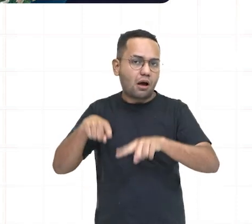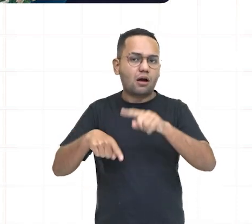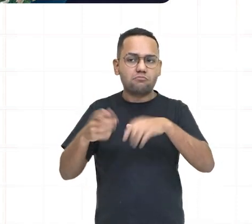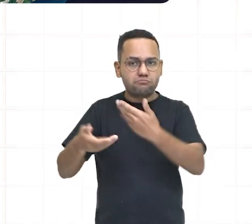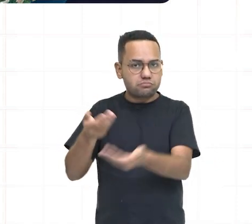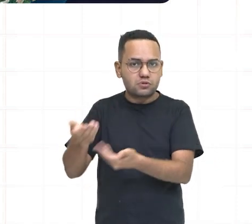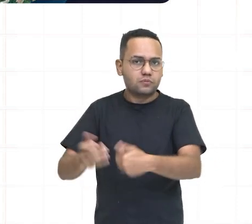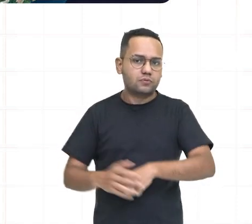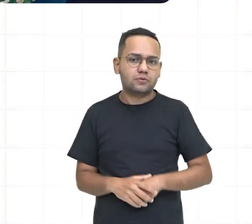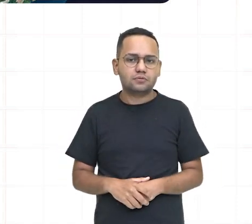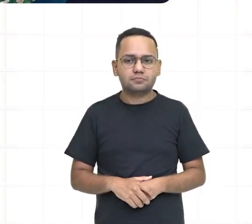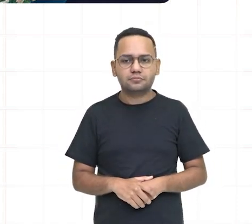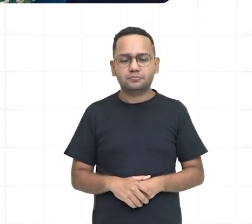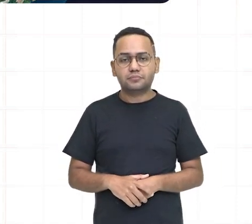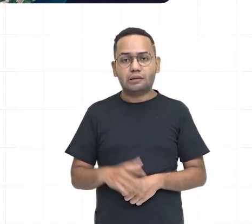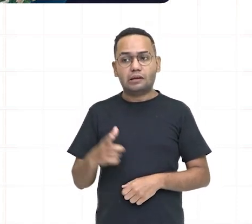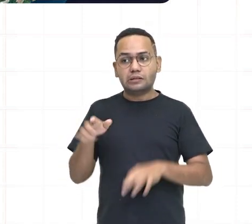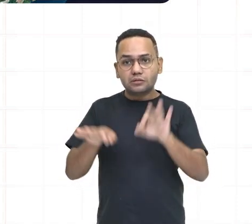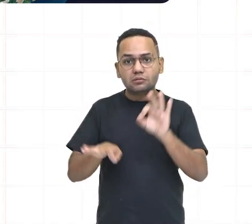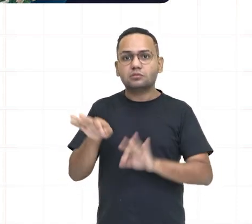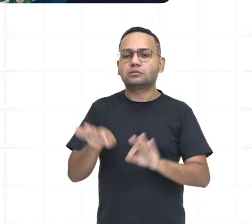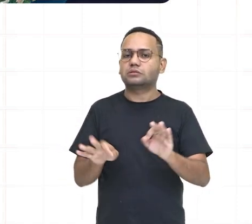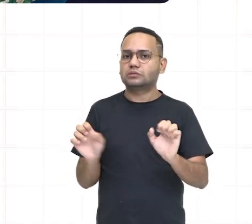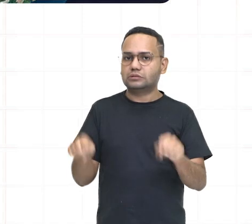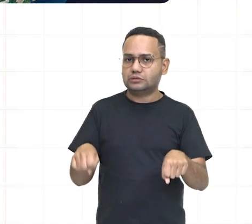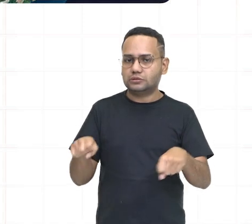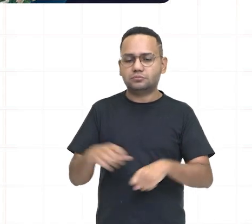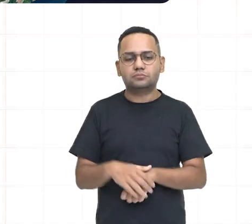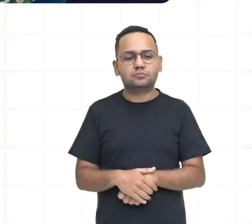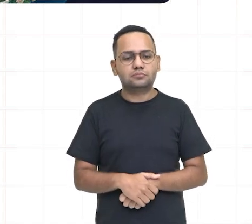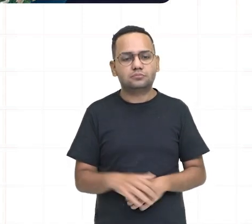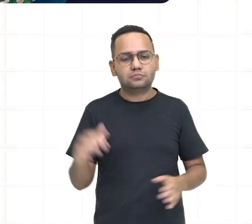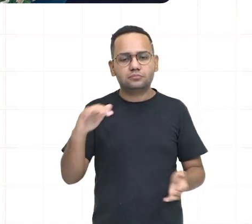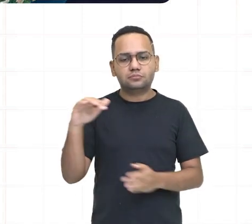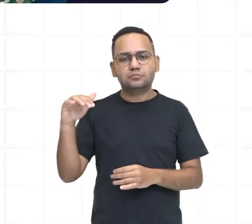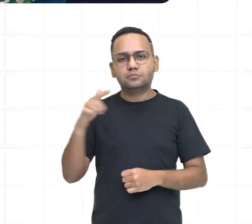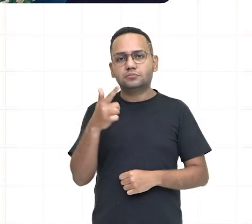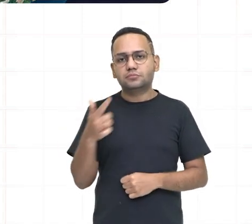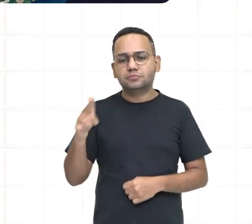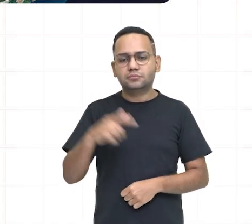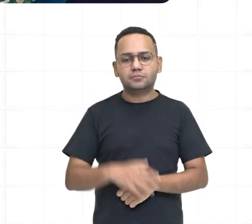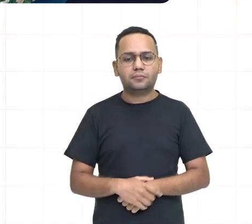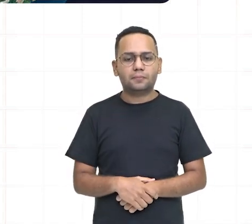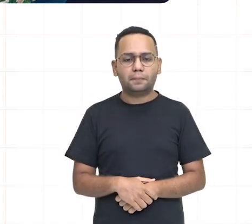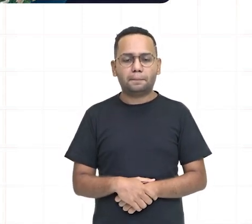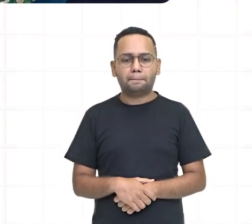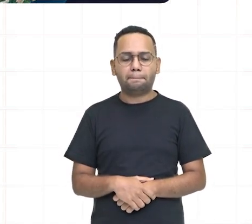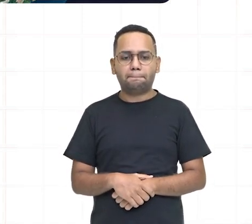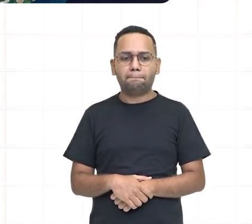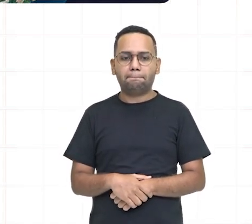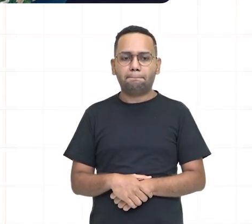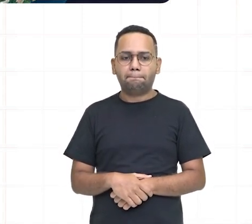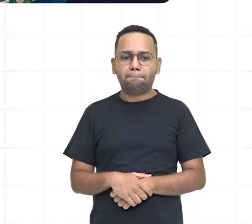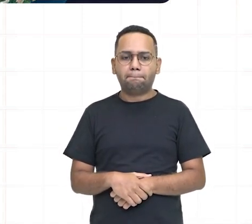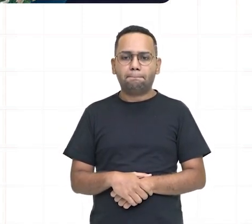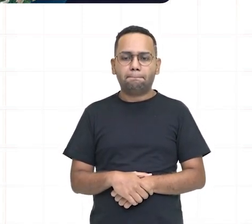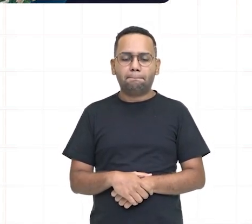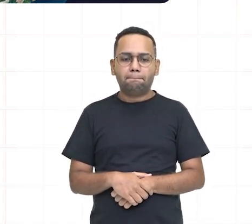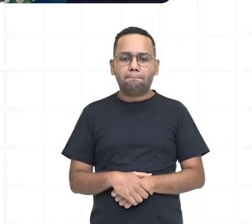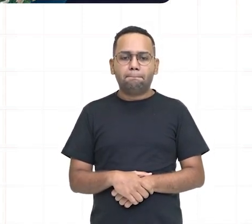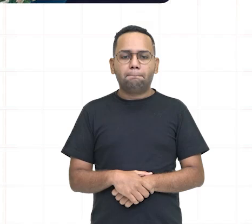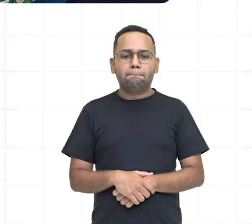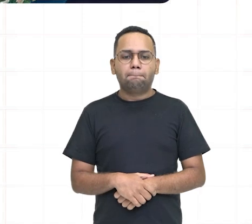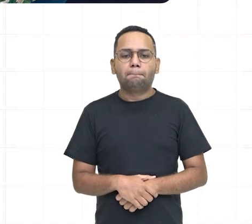são superestruturadas, precisam ser. Nós também temos a ampliação dos fluxos de mercadorias,